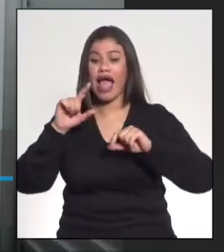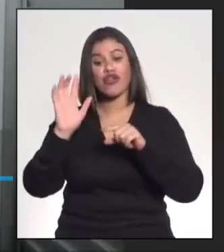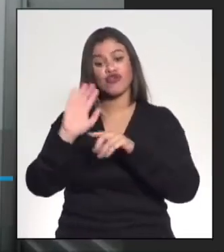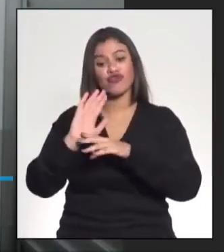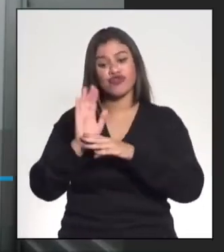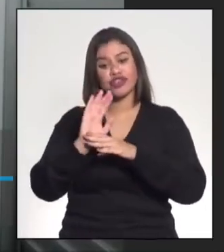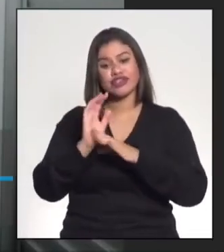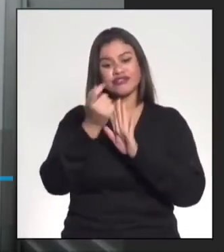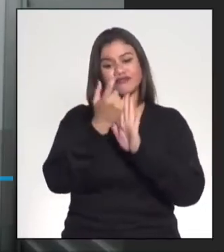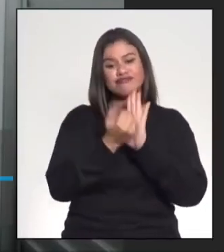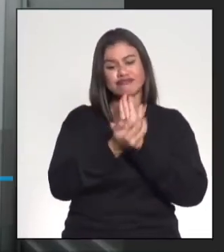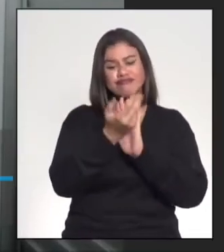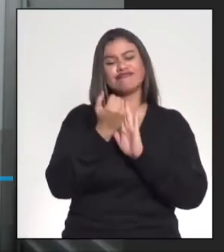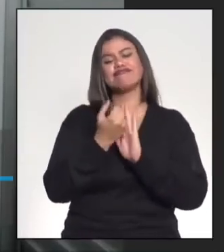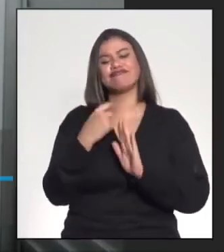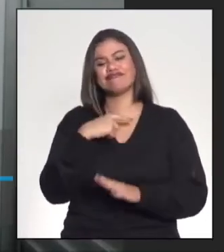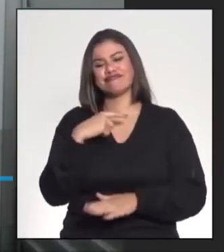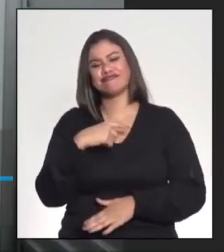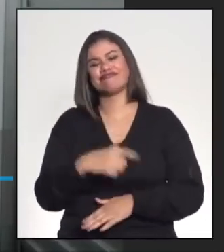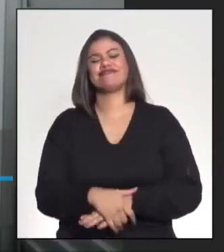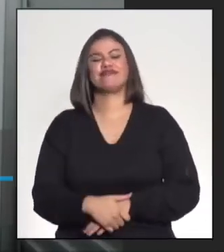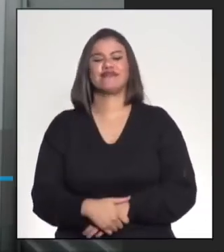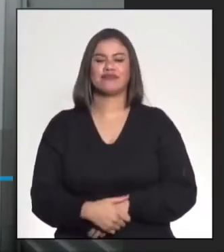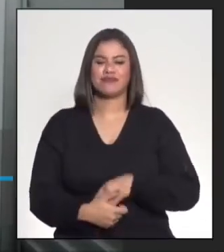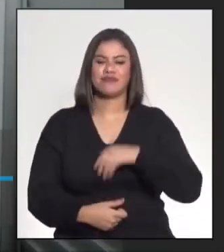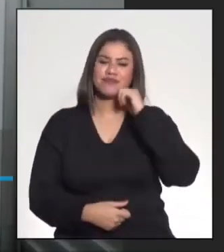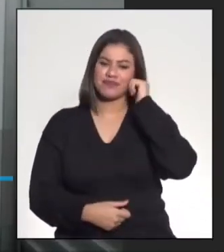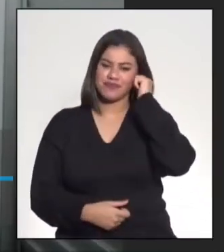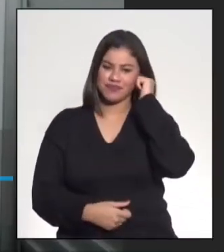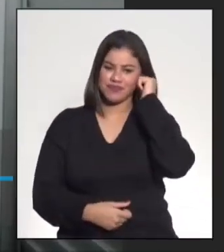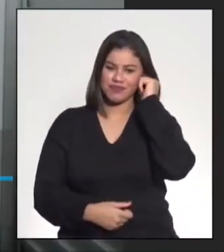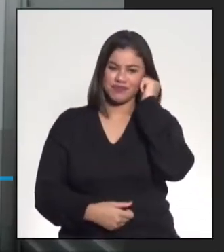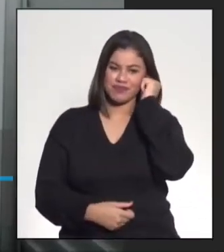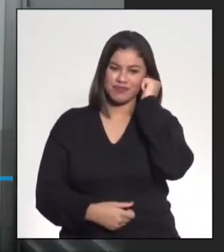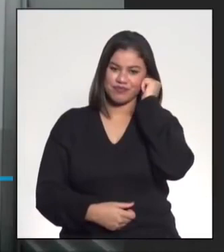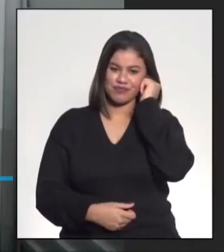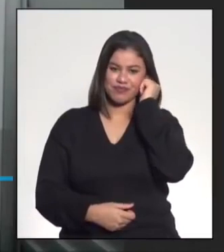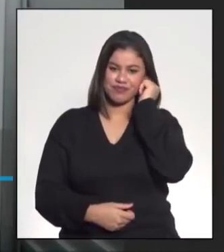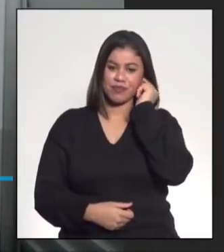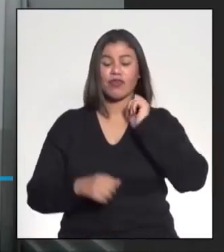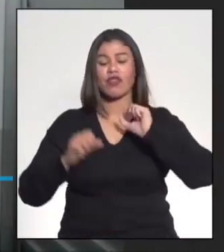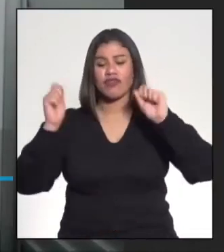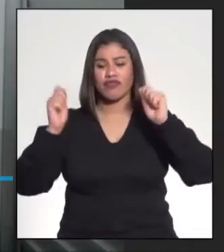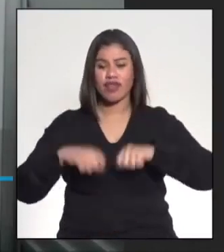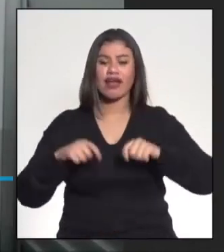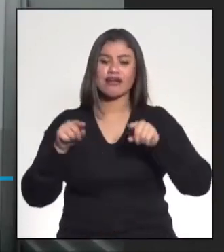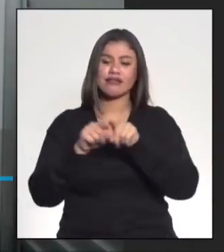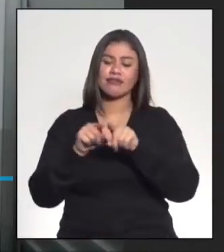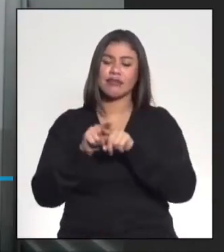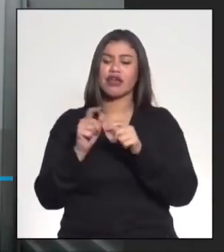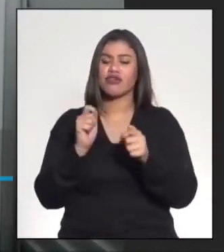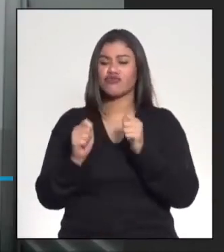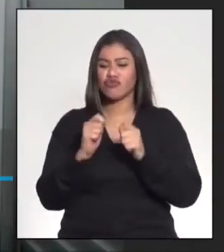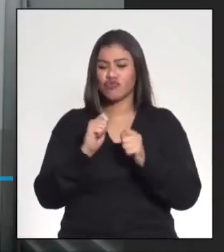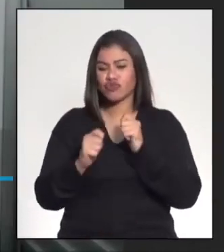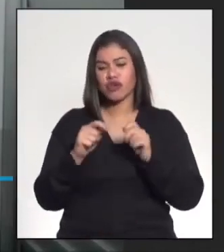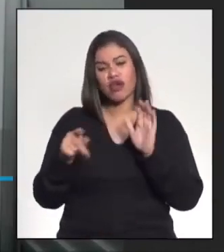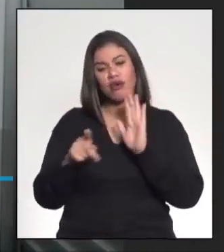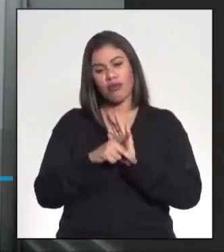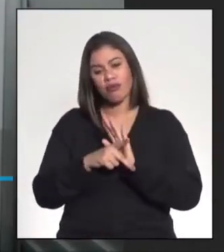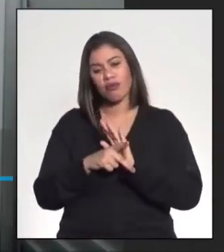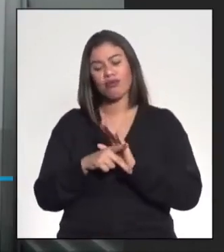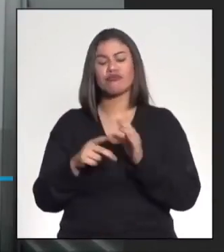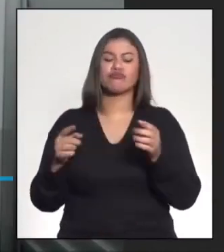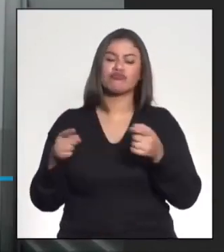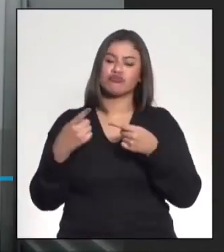vocês são muito musicais, muito ligados em músicas. Procurem assistir alguns videoclipes, que o próprio videoclipe já conta a história da música em forma de desenho.